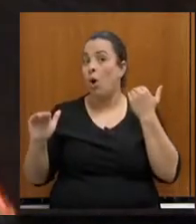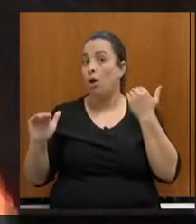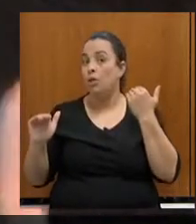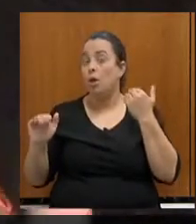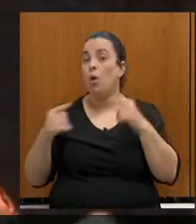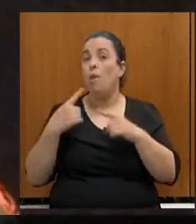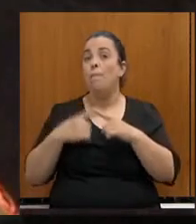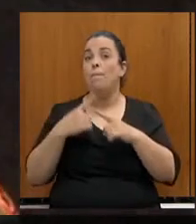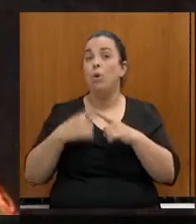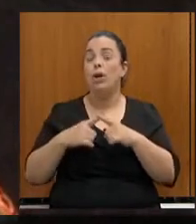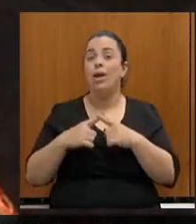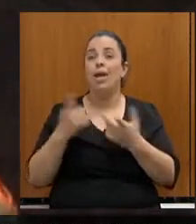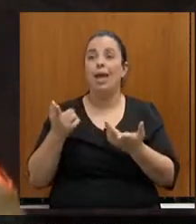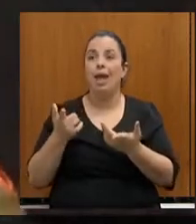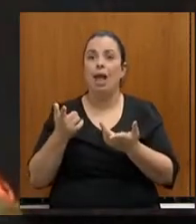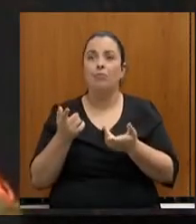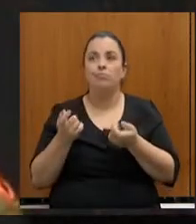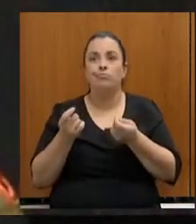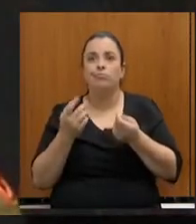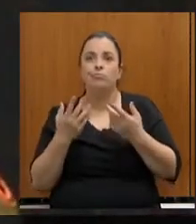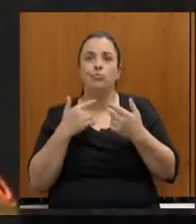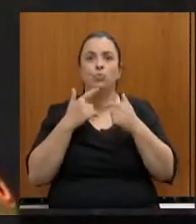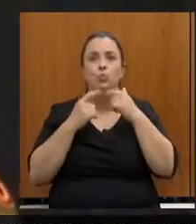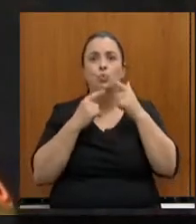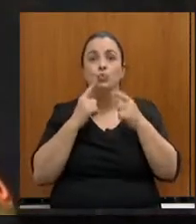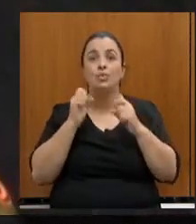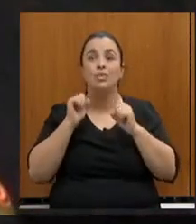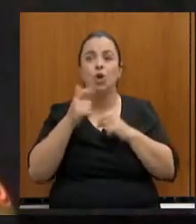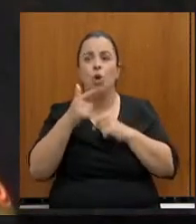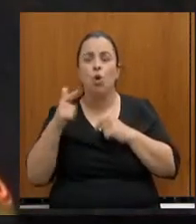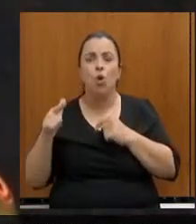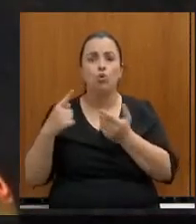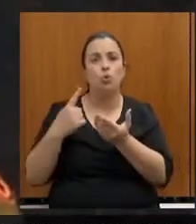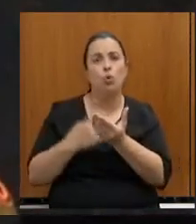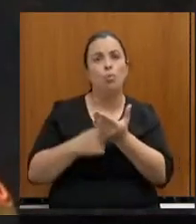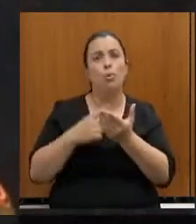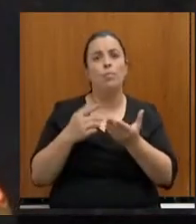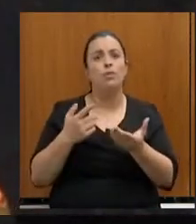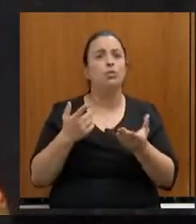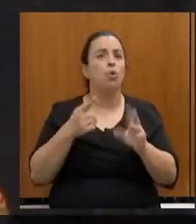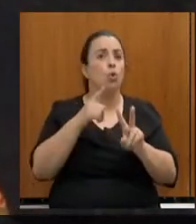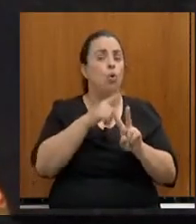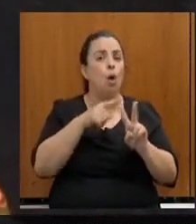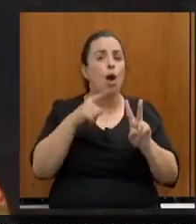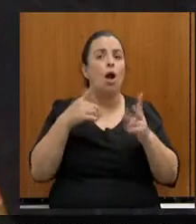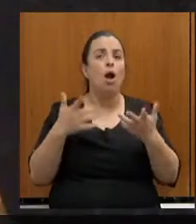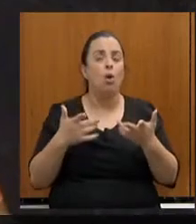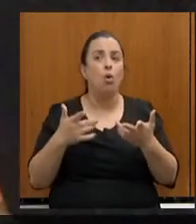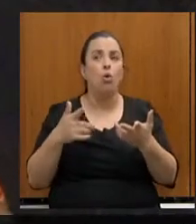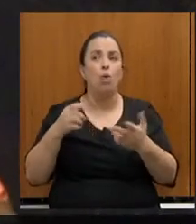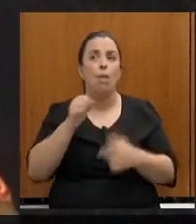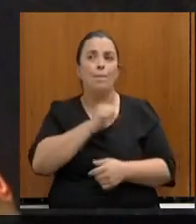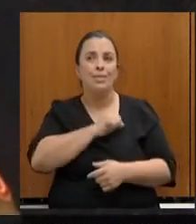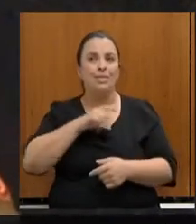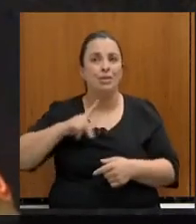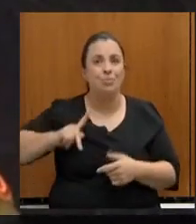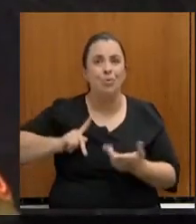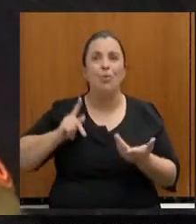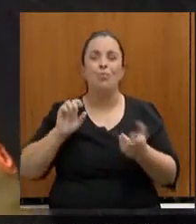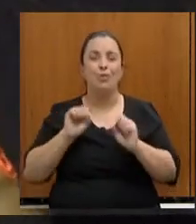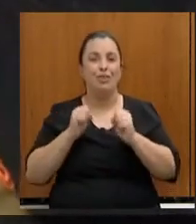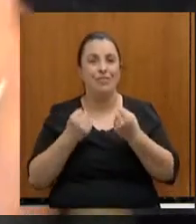aqui os demais compromitente do acordo e aí eu volto a falar Ministério Público Federal ministério público estadual e Defensoria